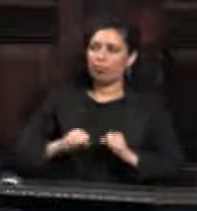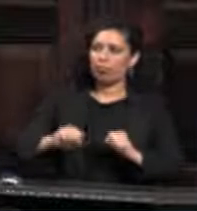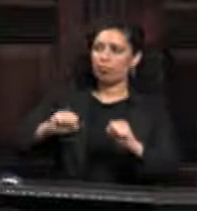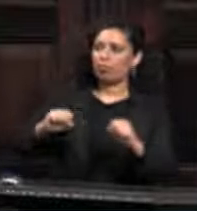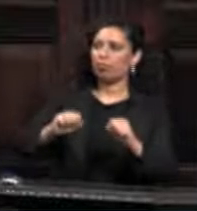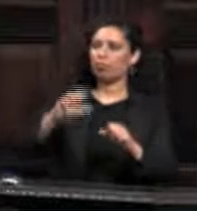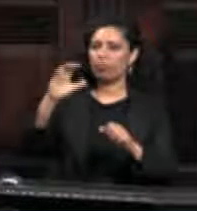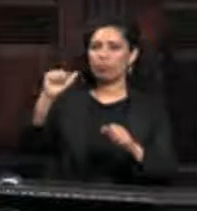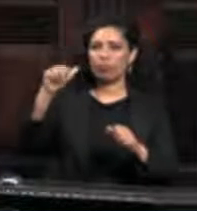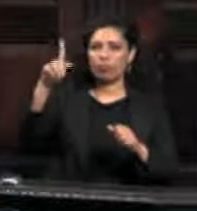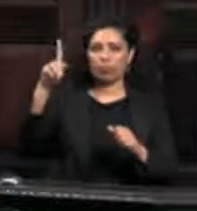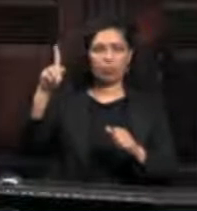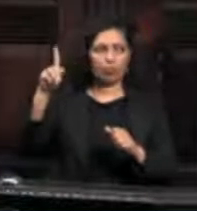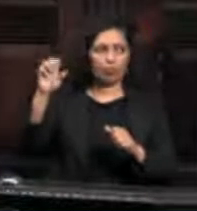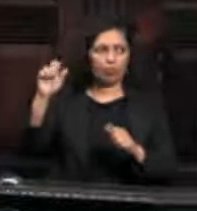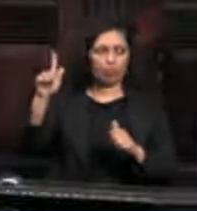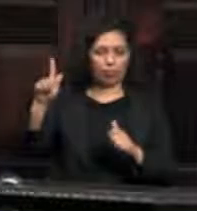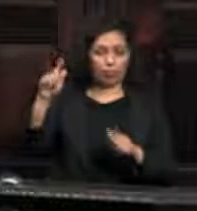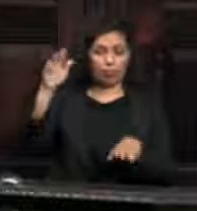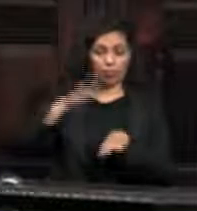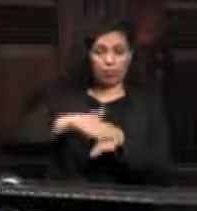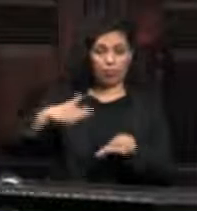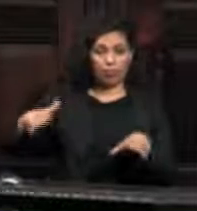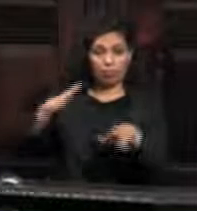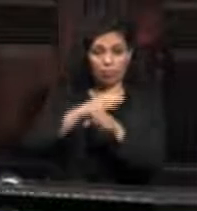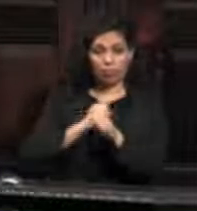CADEG há mais de 40 anos.